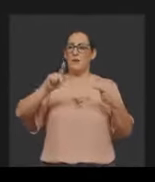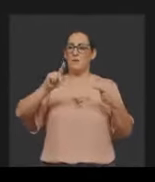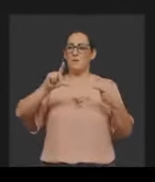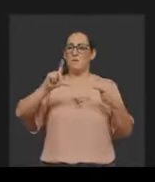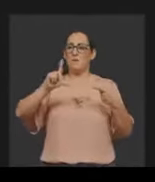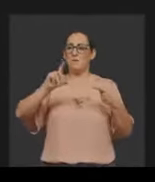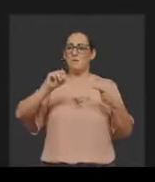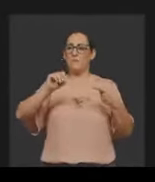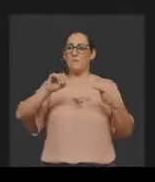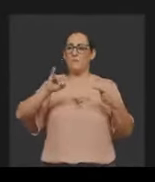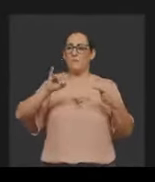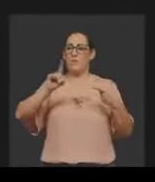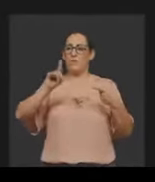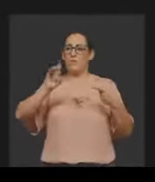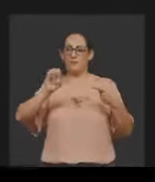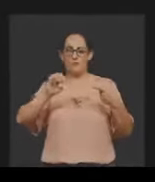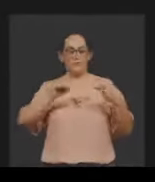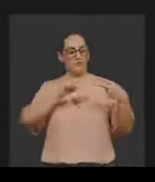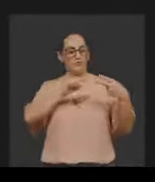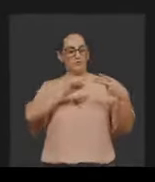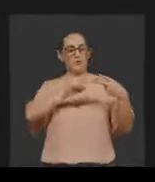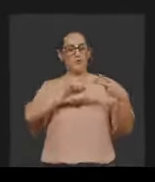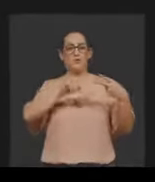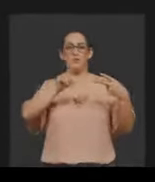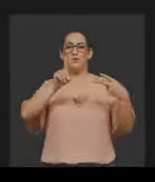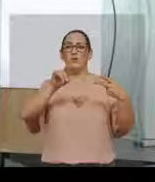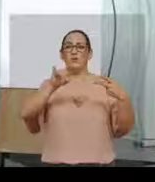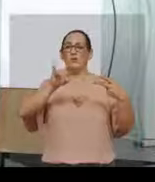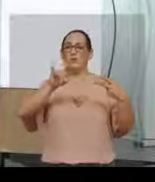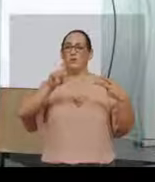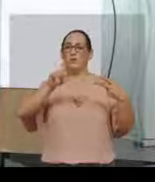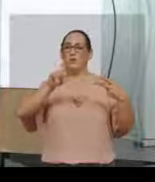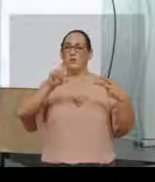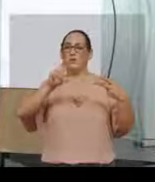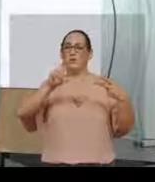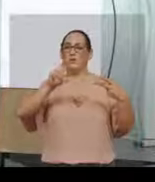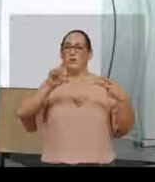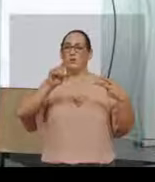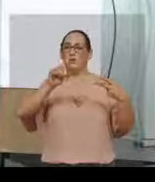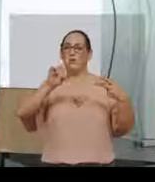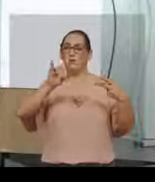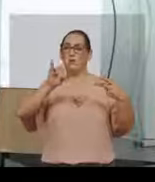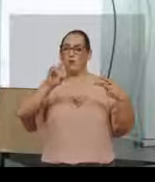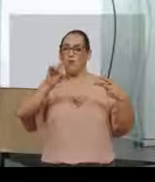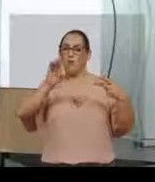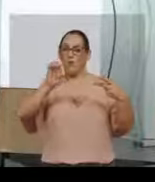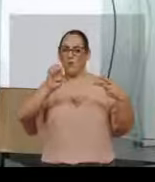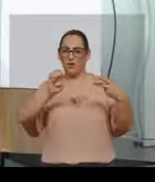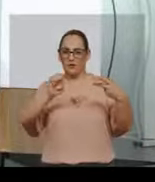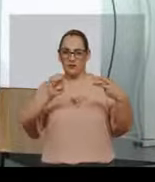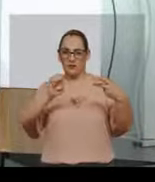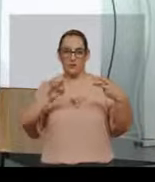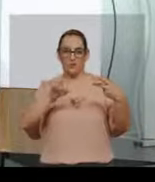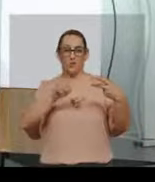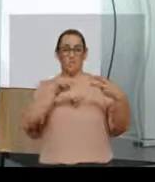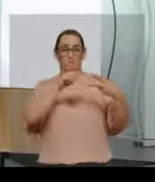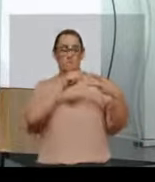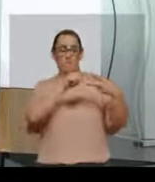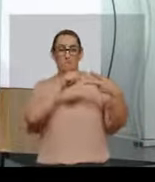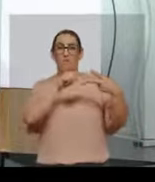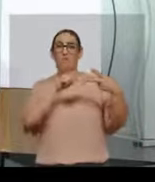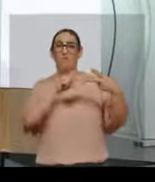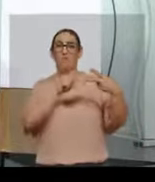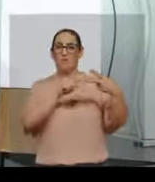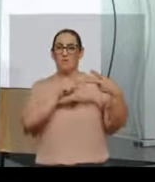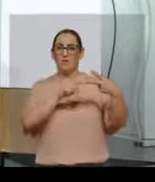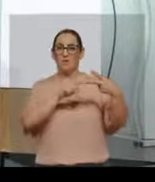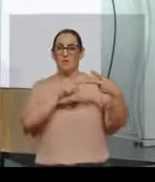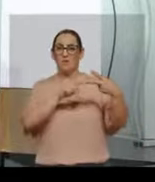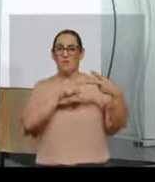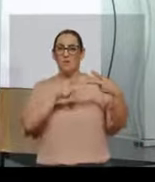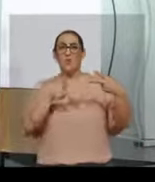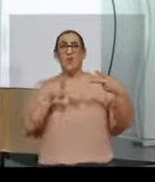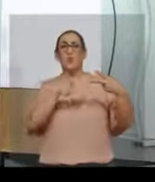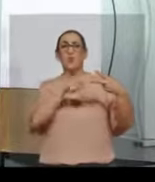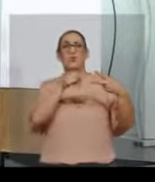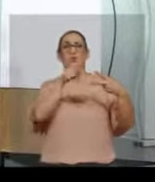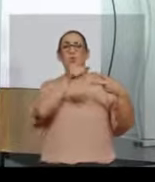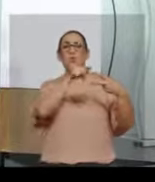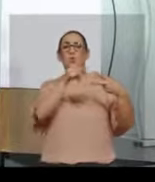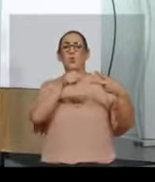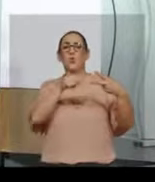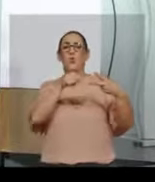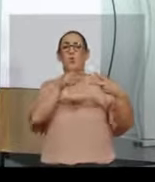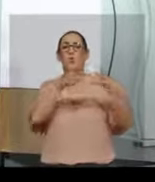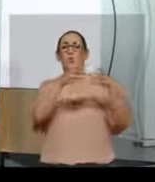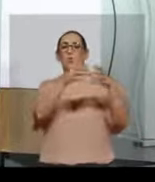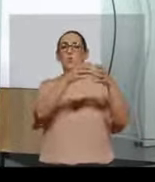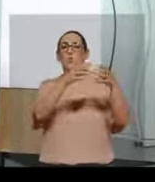diploide, ou uma fase de vida gametofítica e uma fase de vida